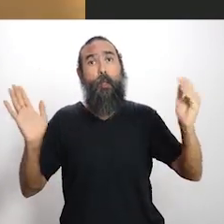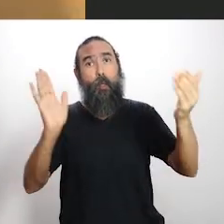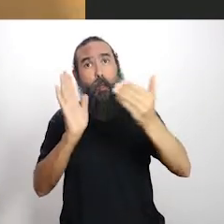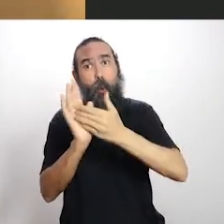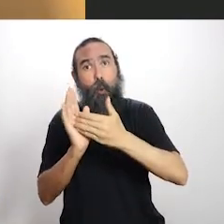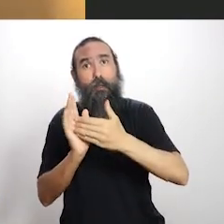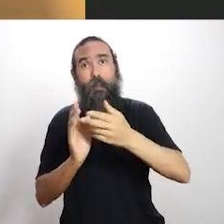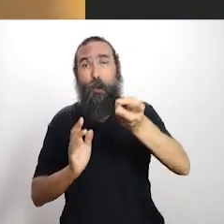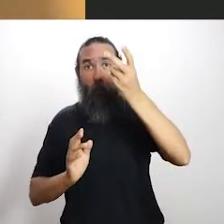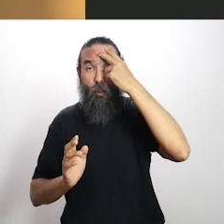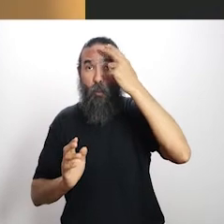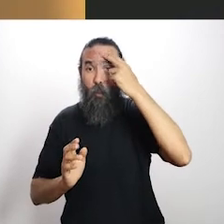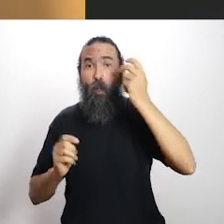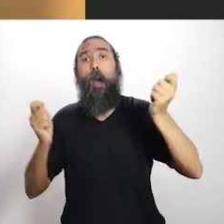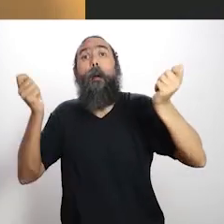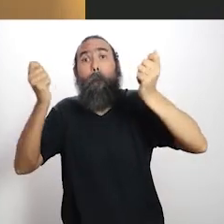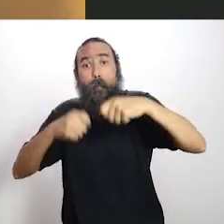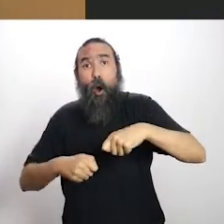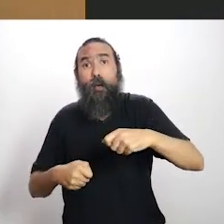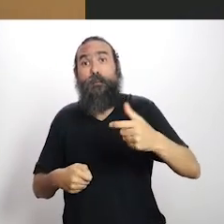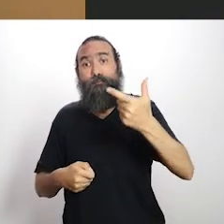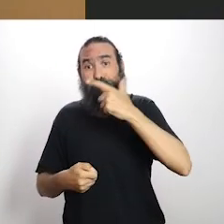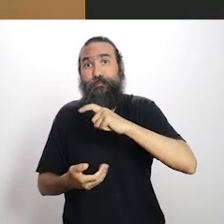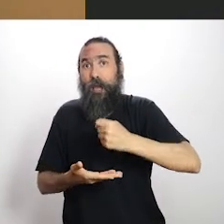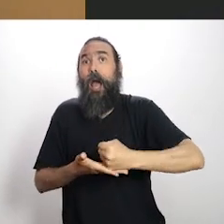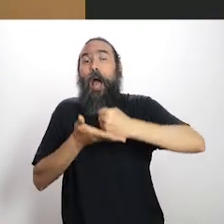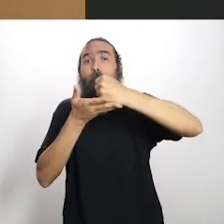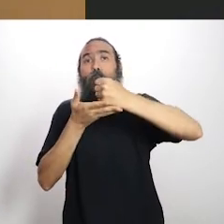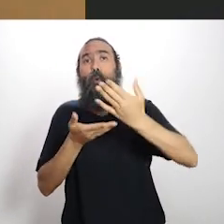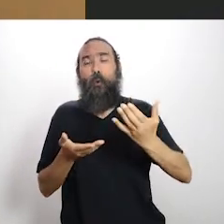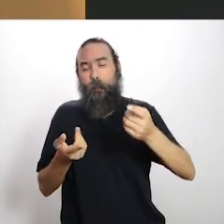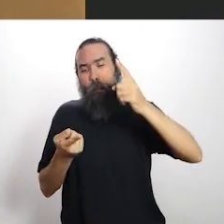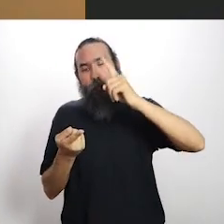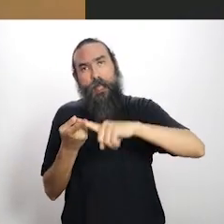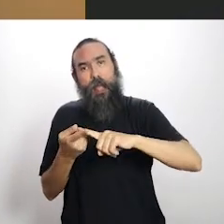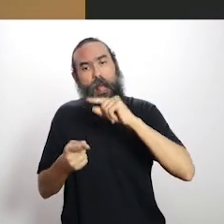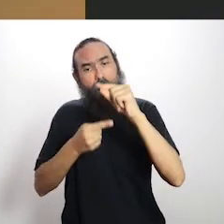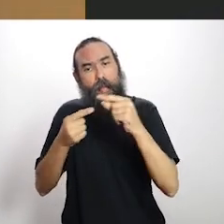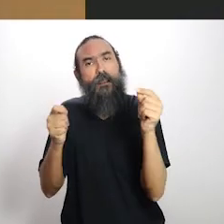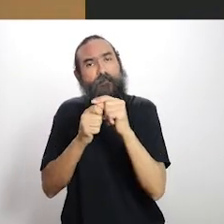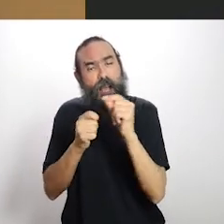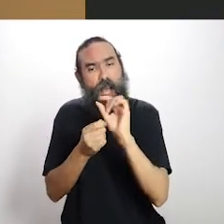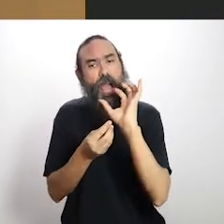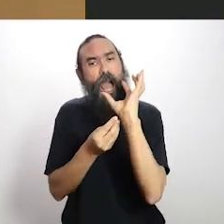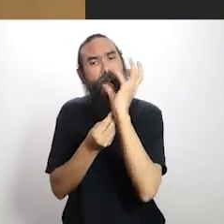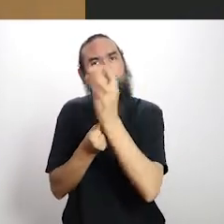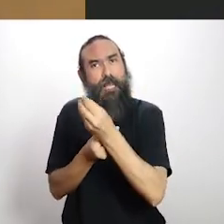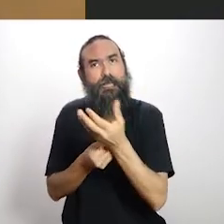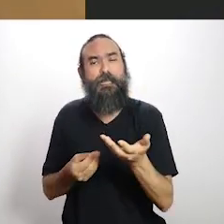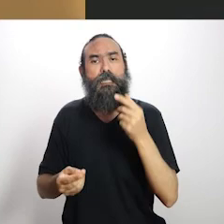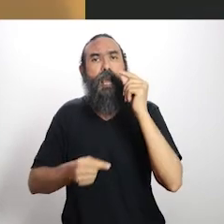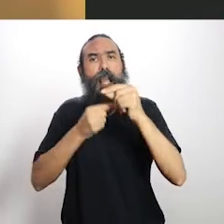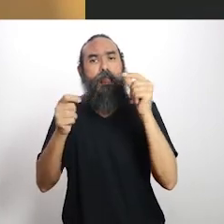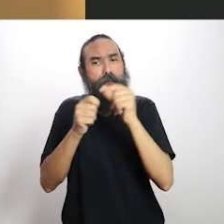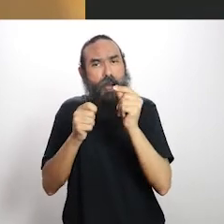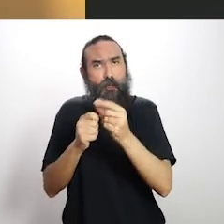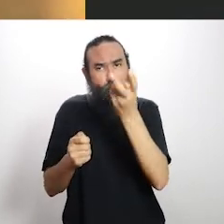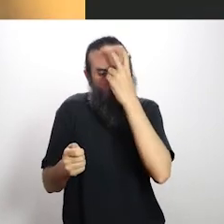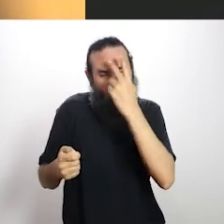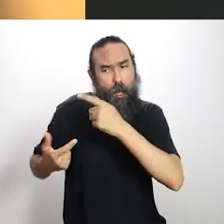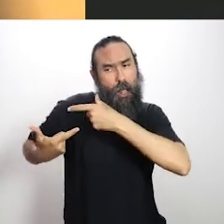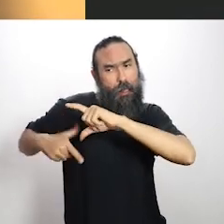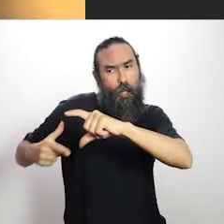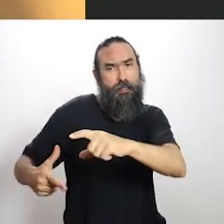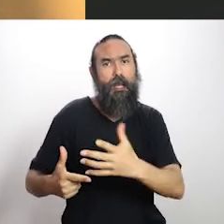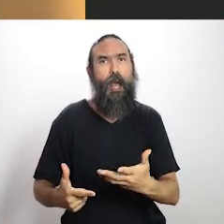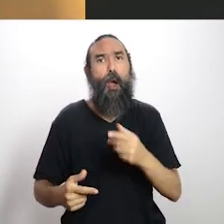poderão ter acesso ao recurso além disso equipamentos as organizações socioculturais e os